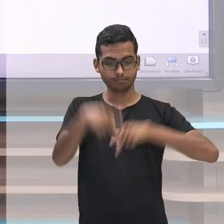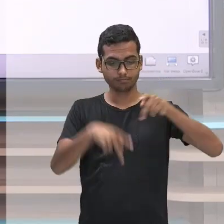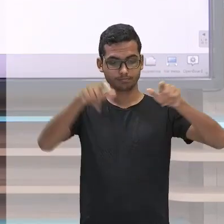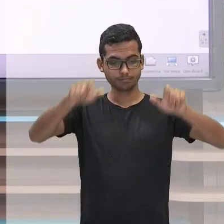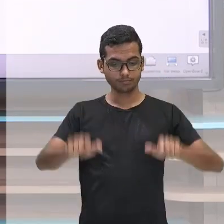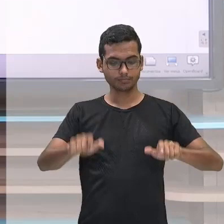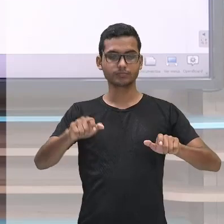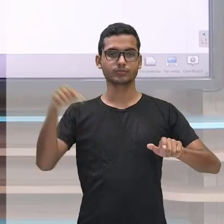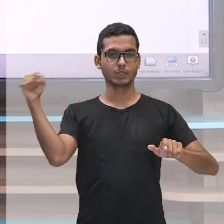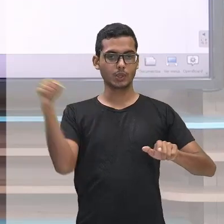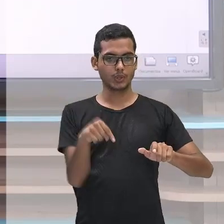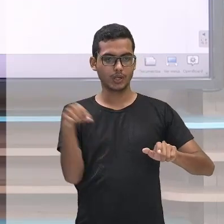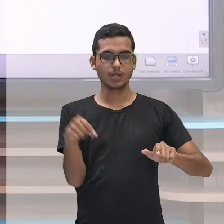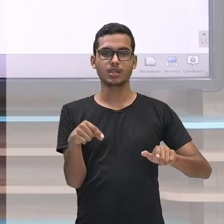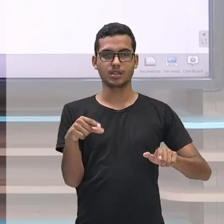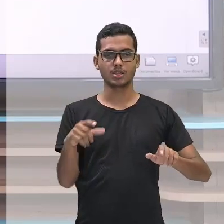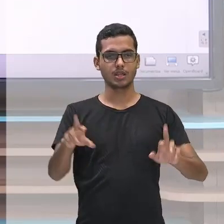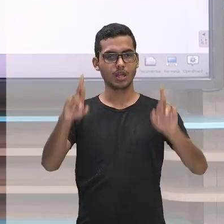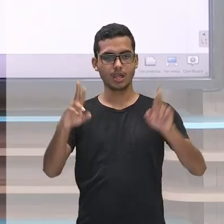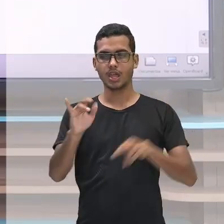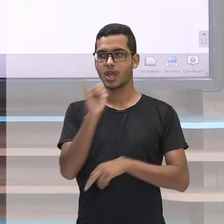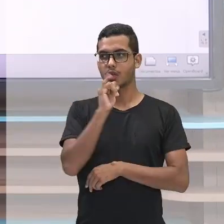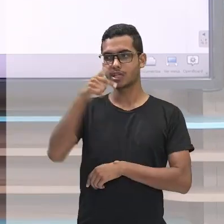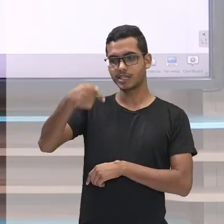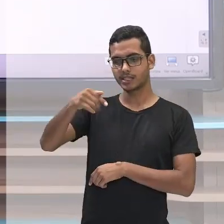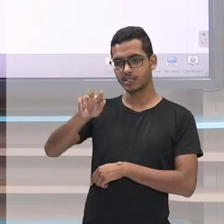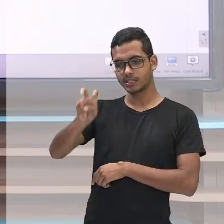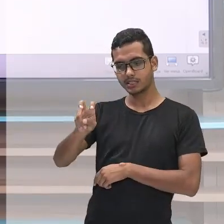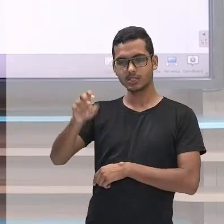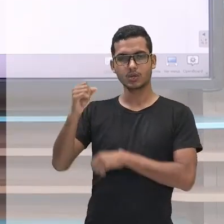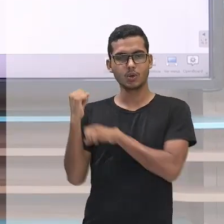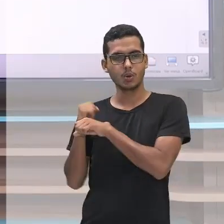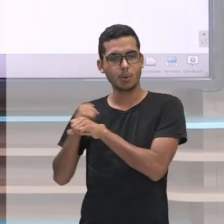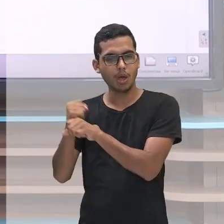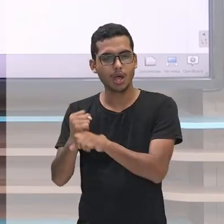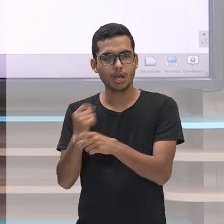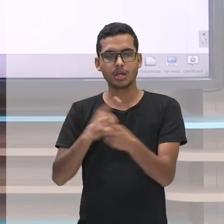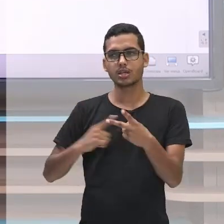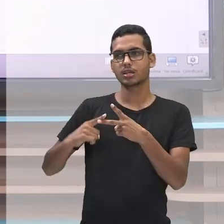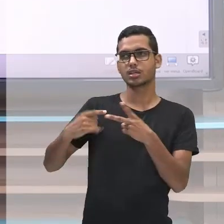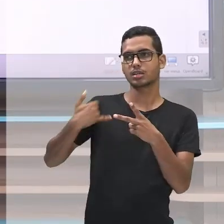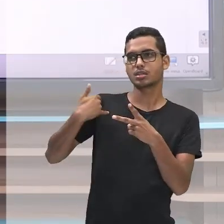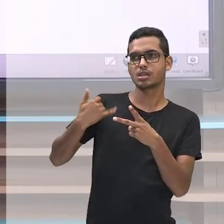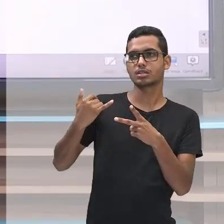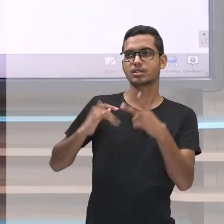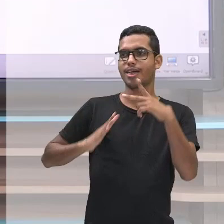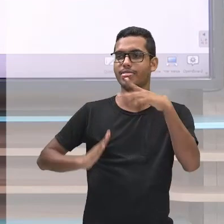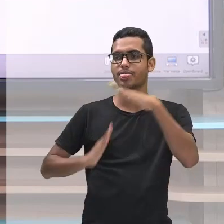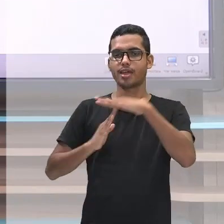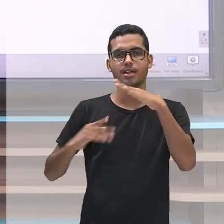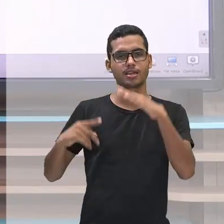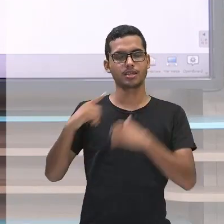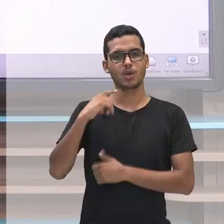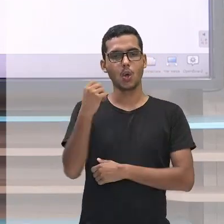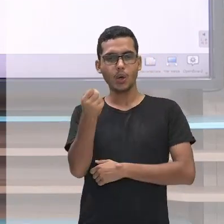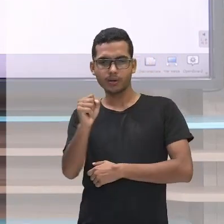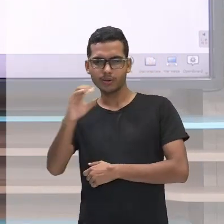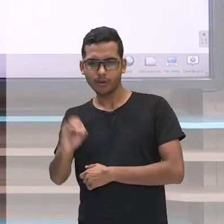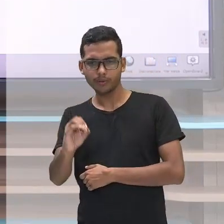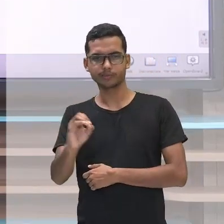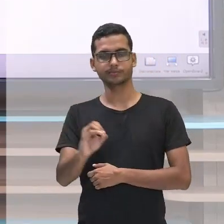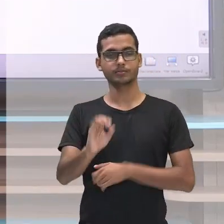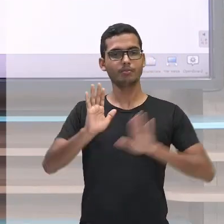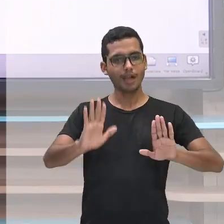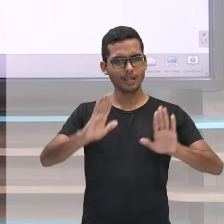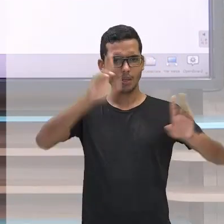daquela localidade, é ali de 75 anos, 65, 80 anos, mas não significa dizer que a